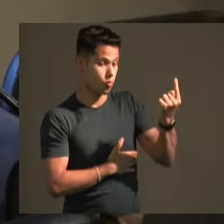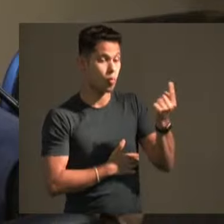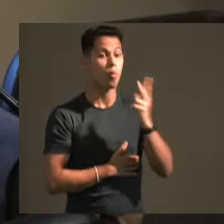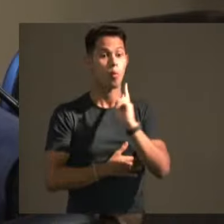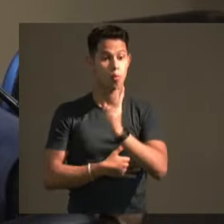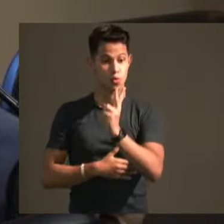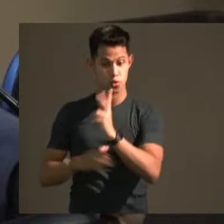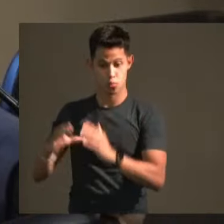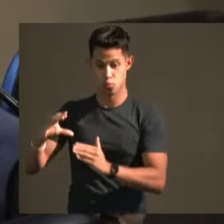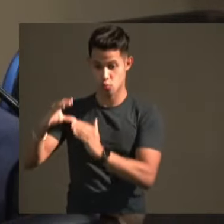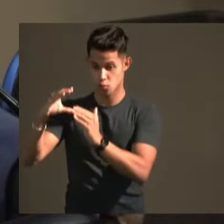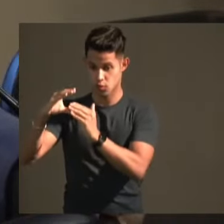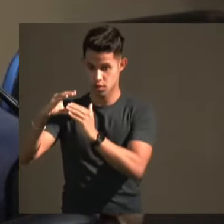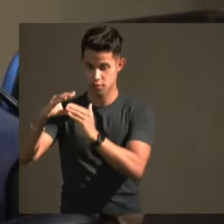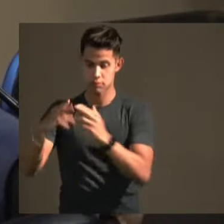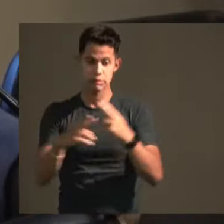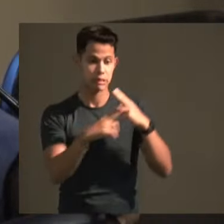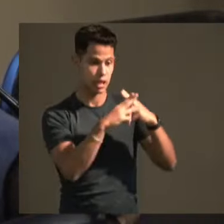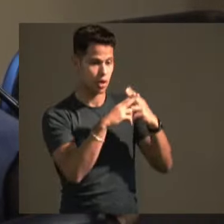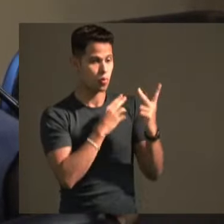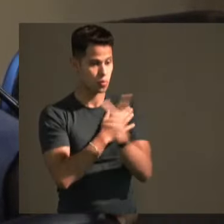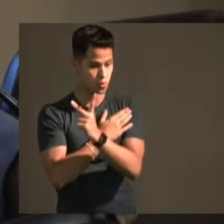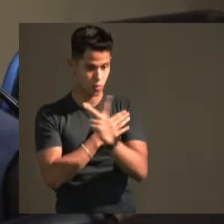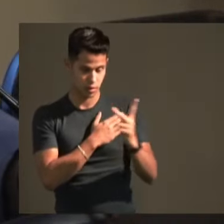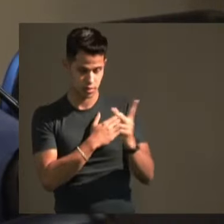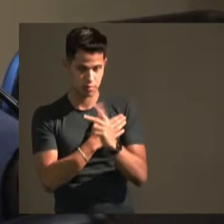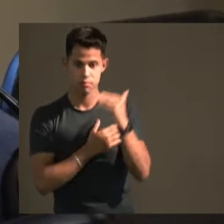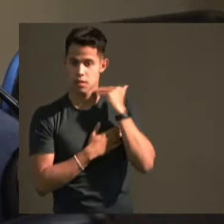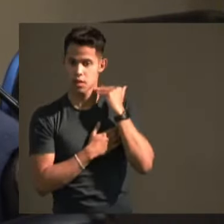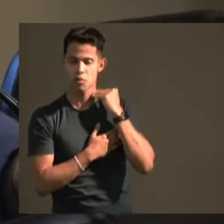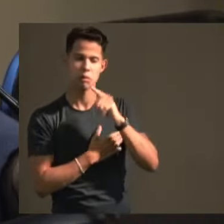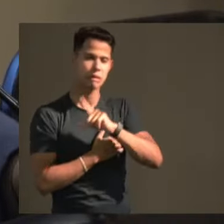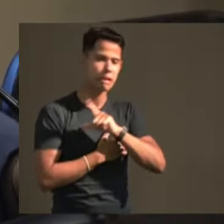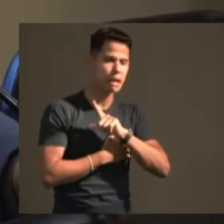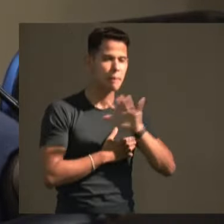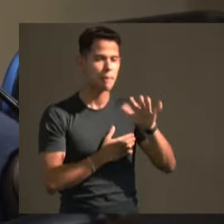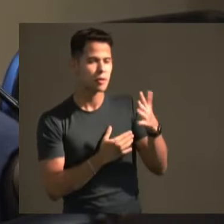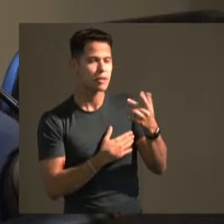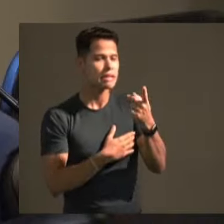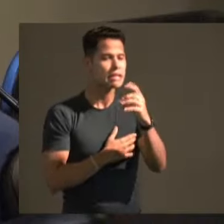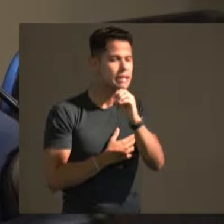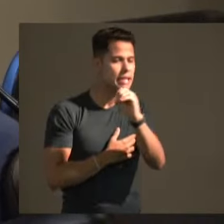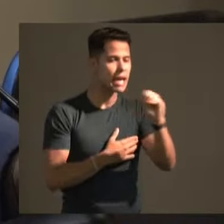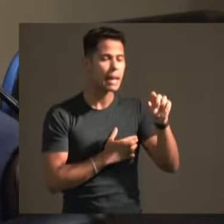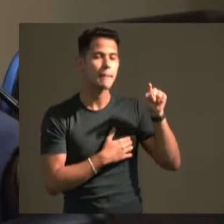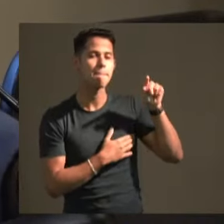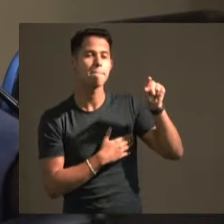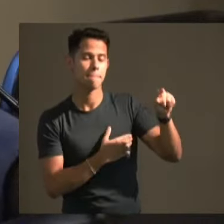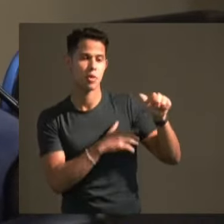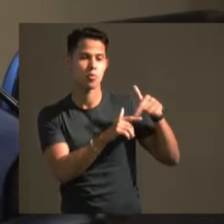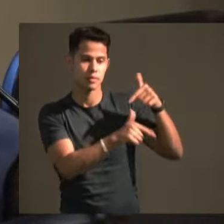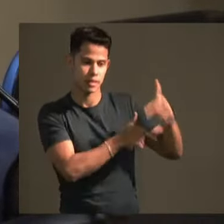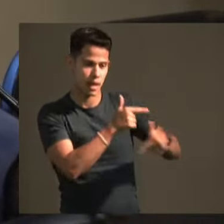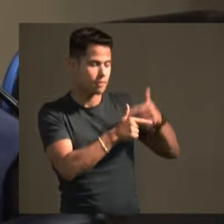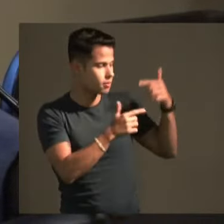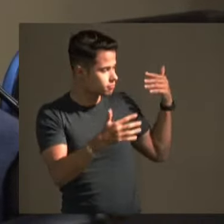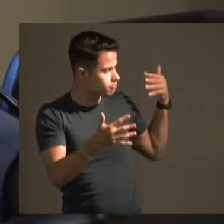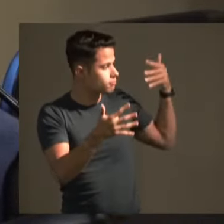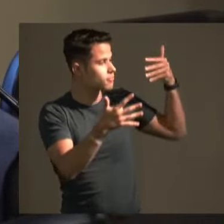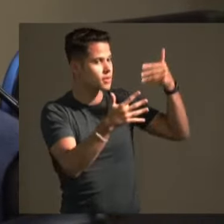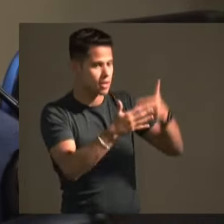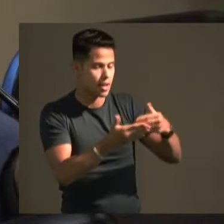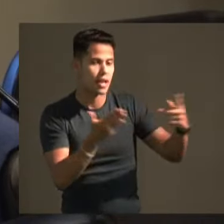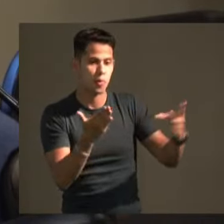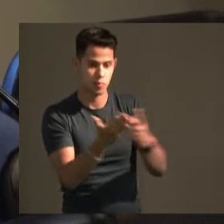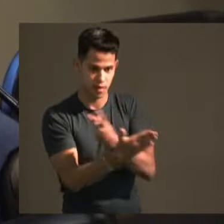Econômica. Nós já temos hoje mais de 100 mil operações que foram realizadas desde que a linha de